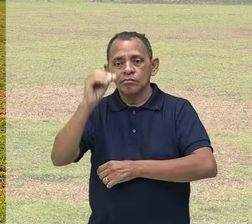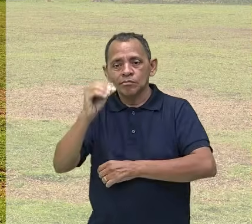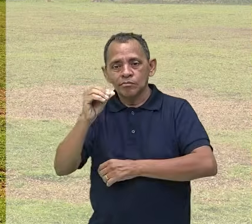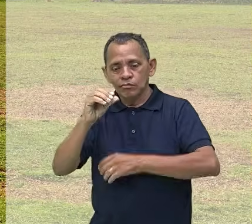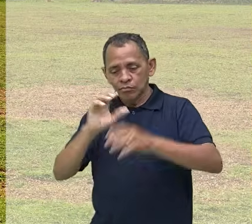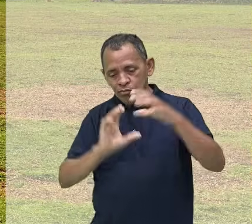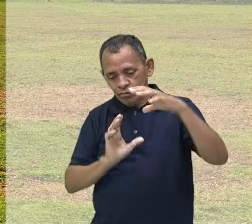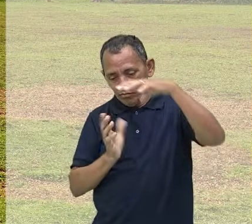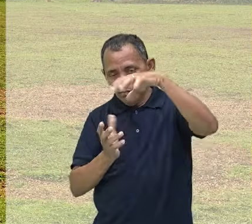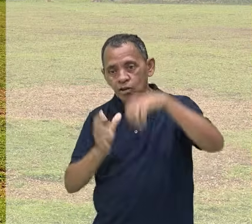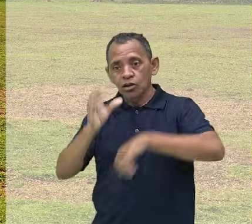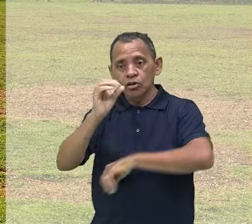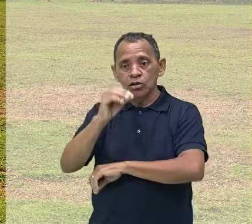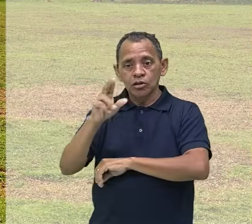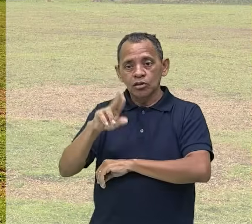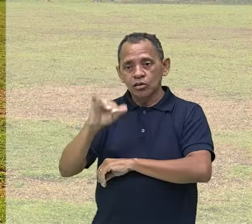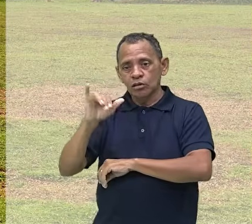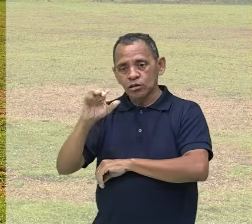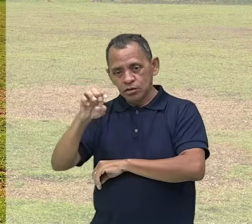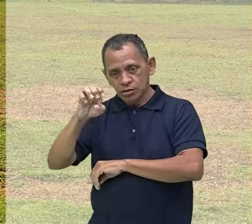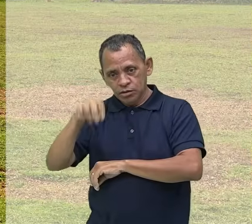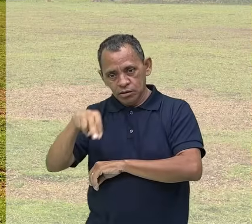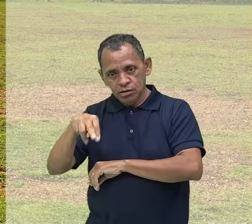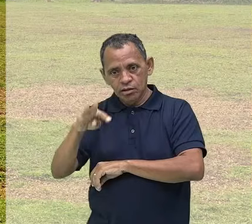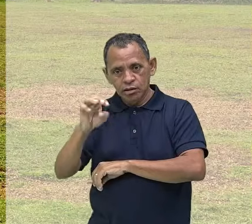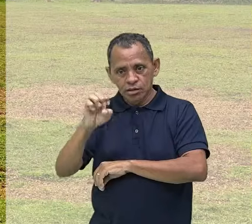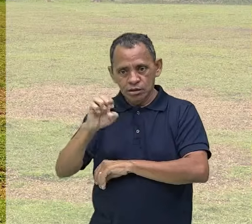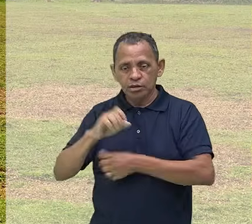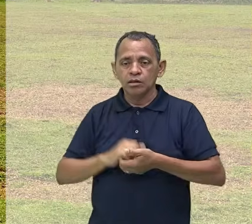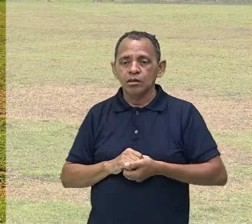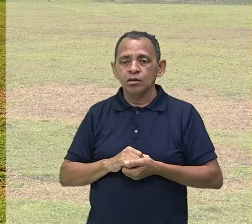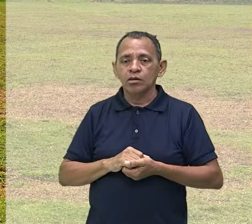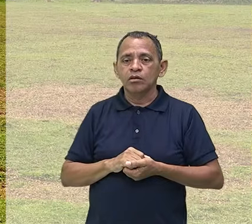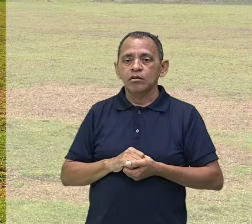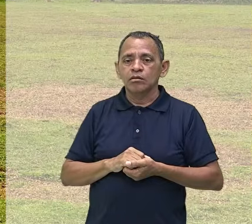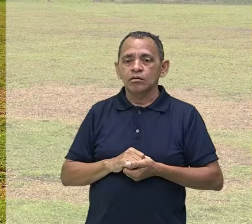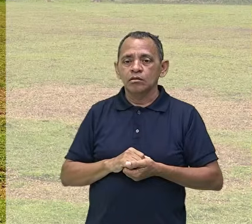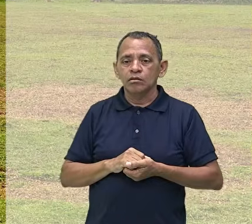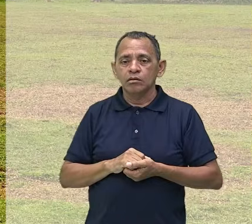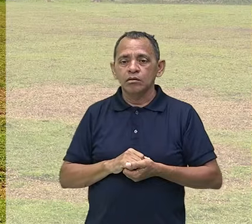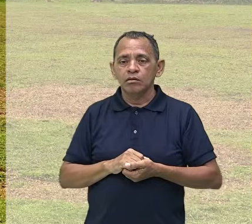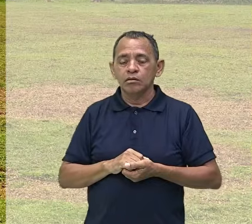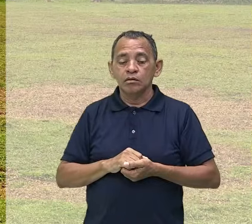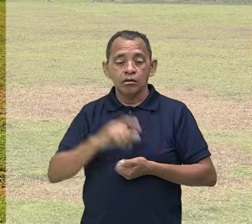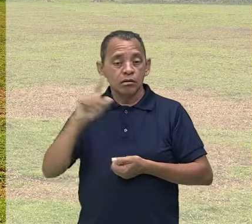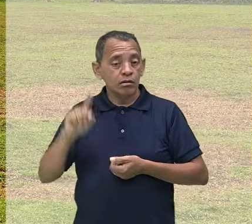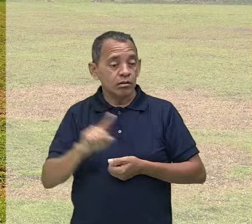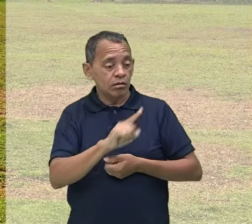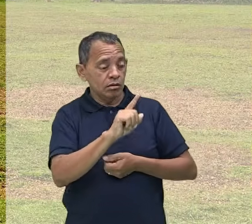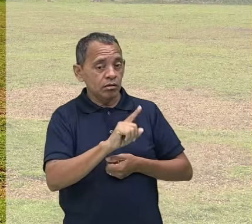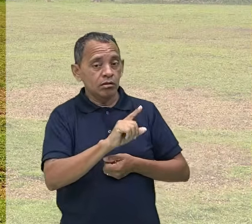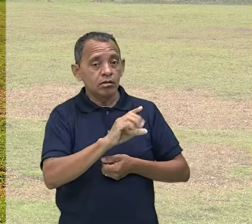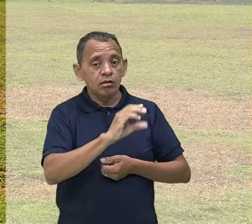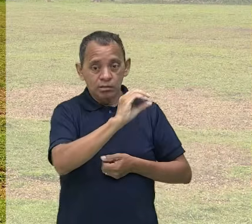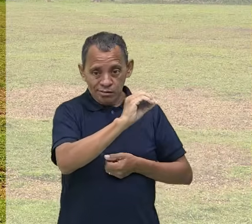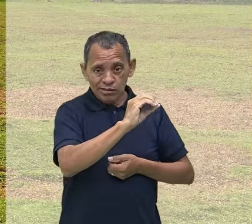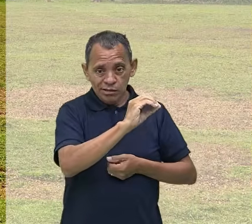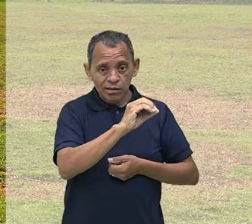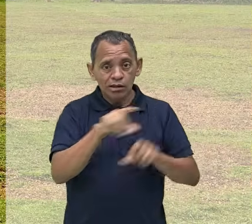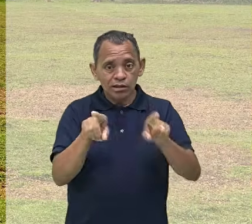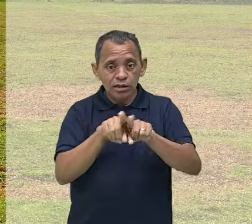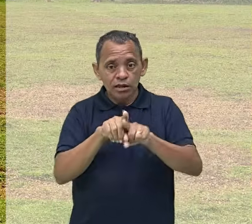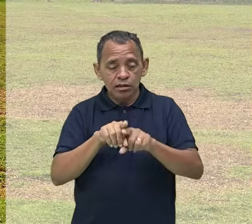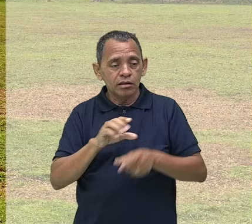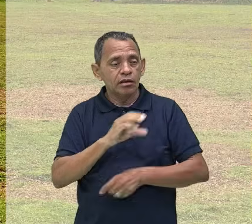oriente, ou também a parte nascente. Mas, além do leste, teremos o oeste é dado